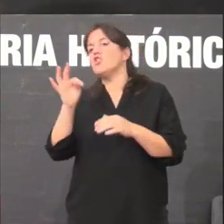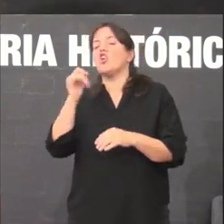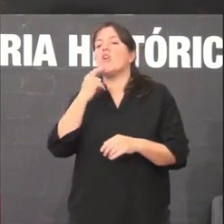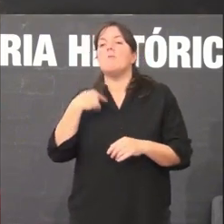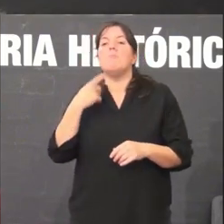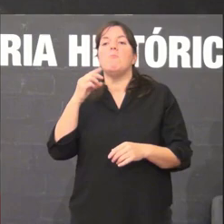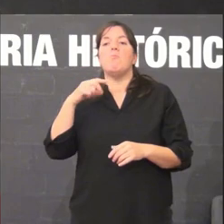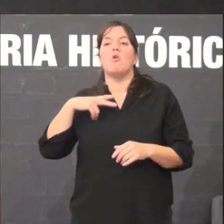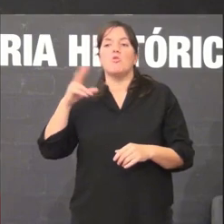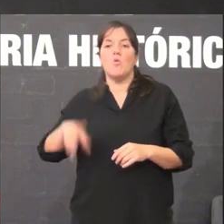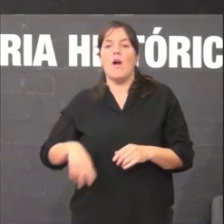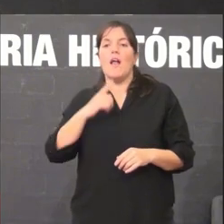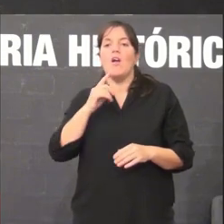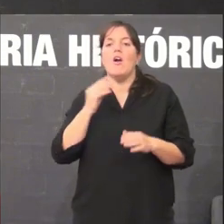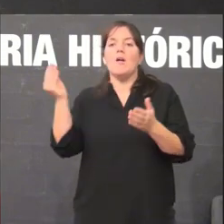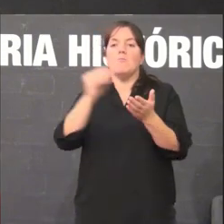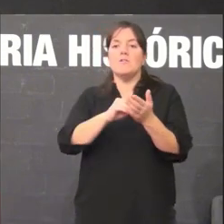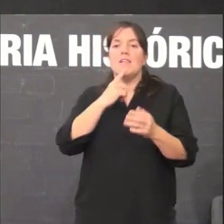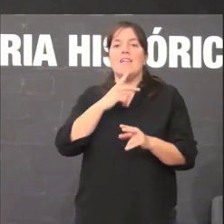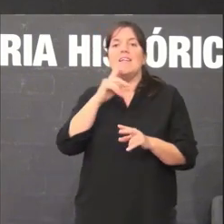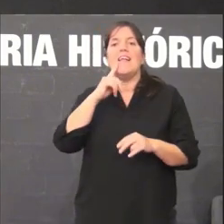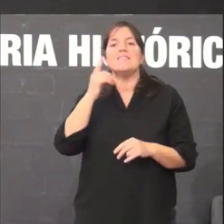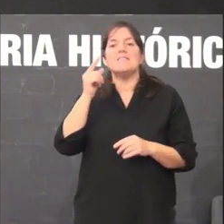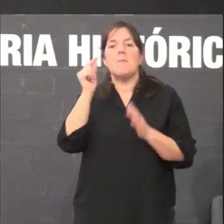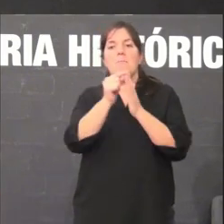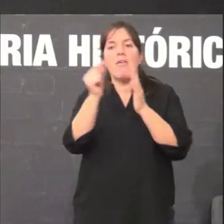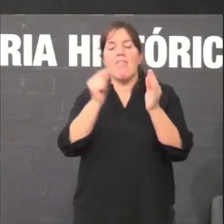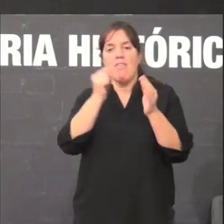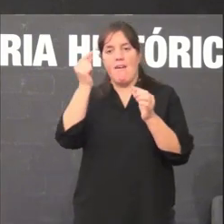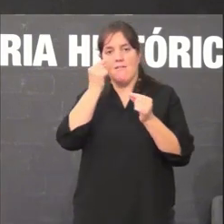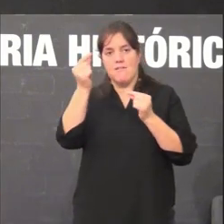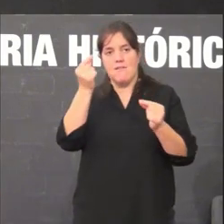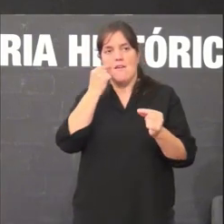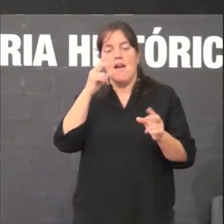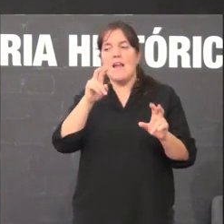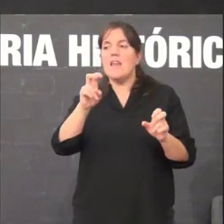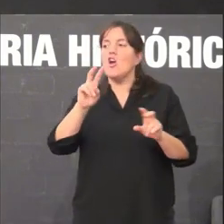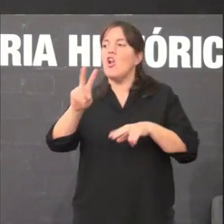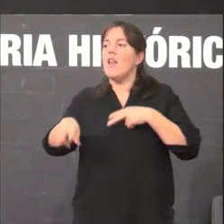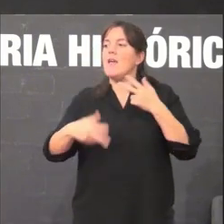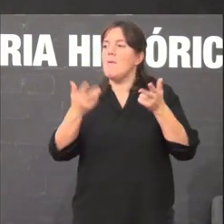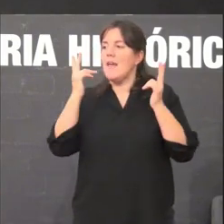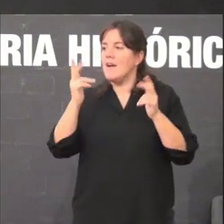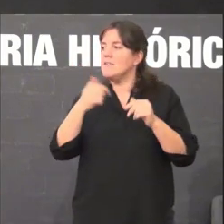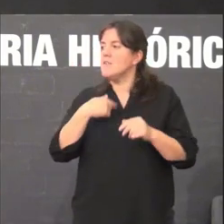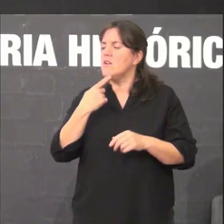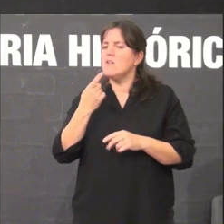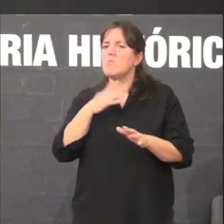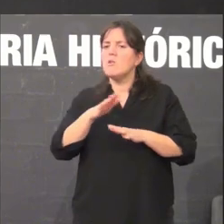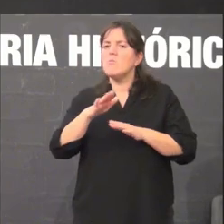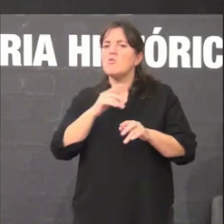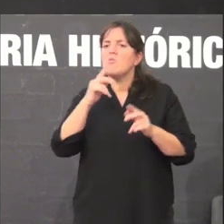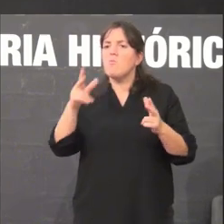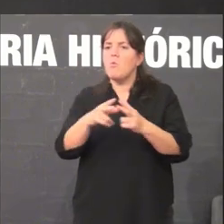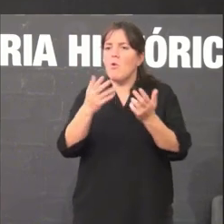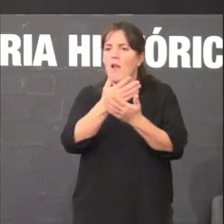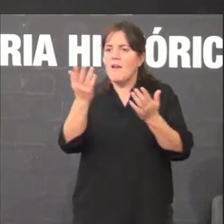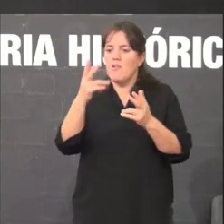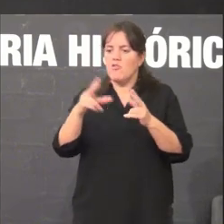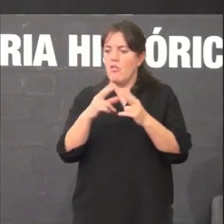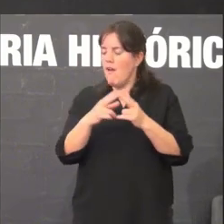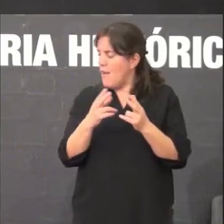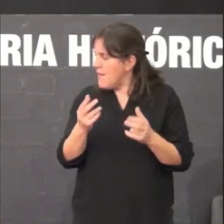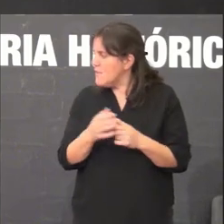medidas neoliberais a nível económico, os movimentos populares e sociais vão pegar nos símbolos da revolução